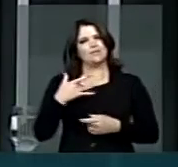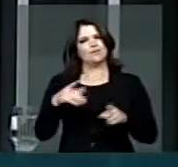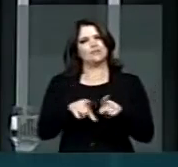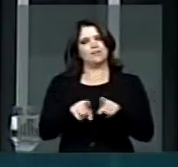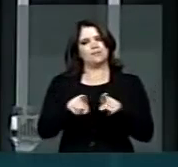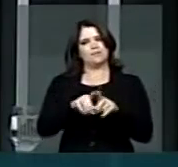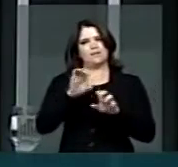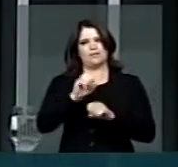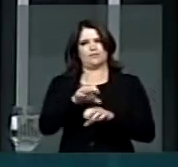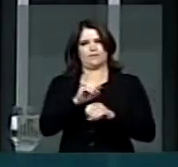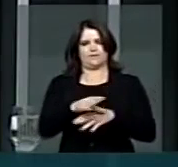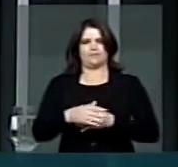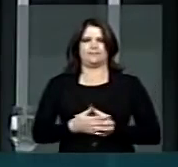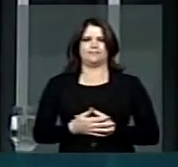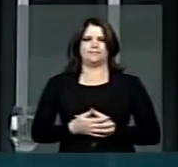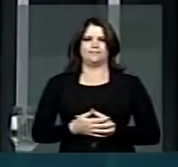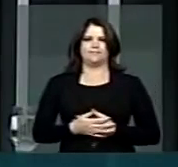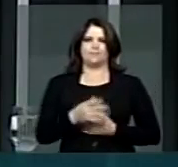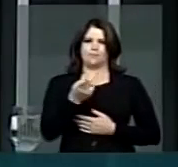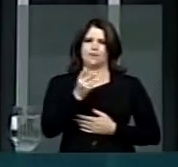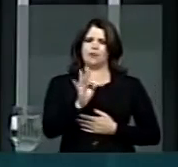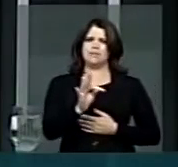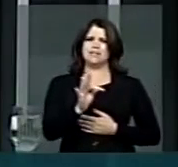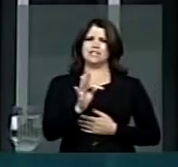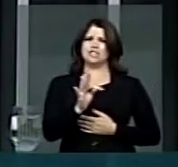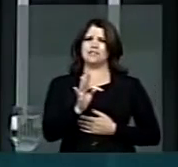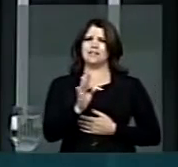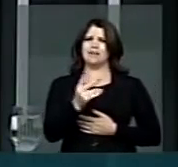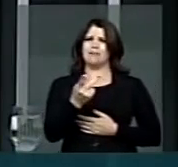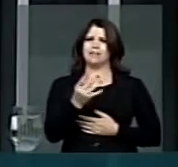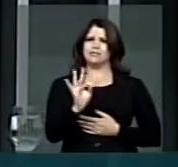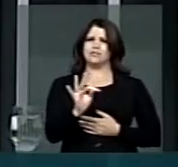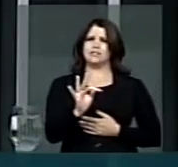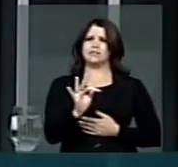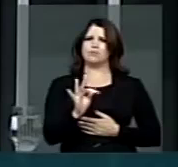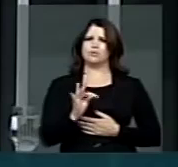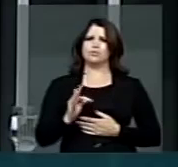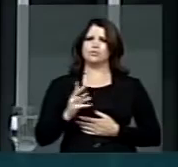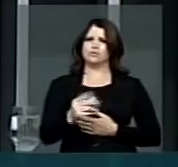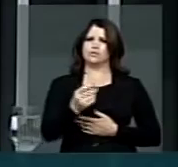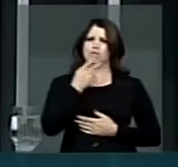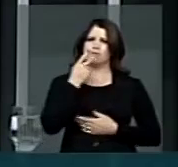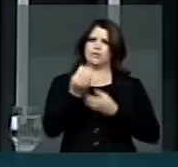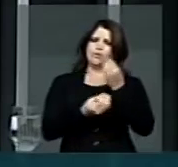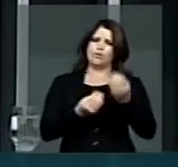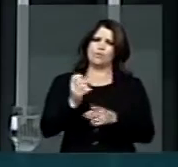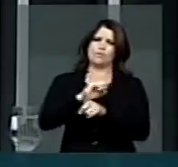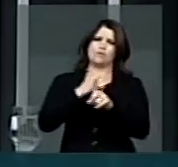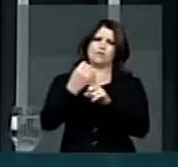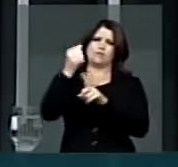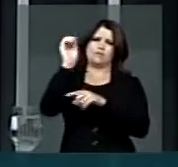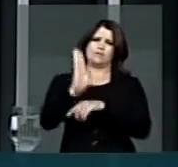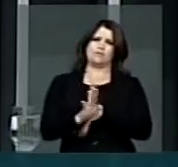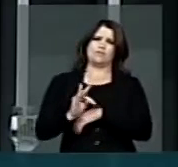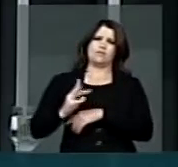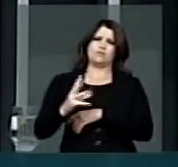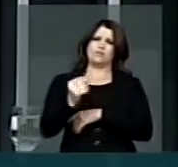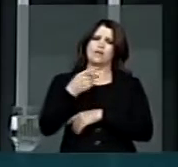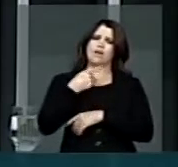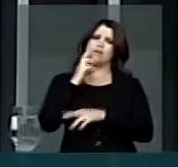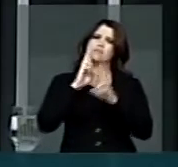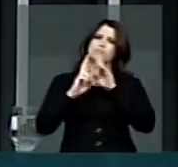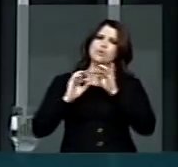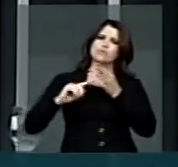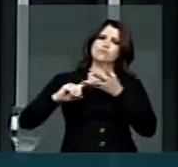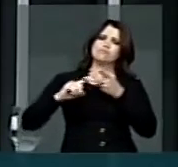para a educação. O PT tem que estar preparado para apresentar à sociedade brasileira as respostas dos